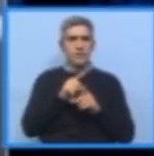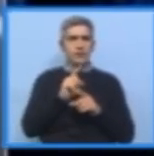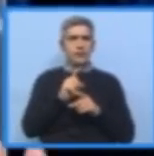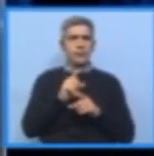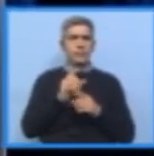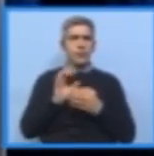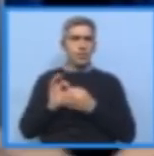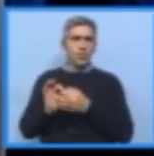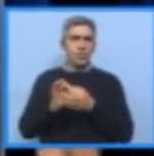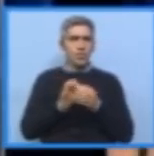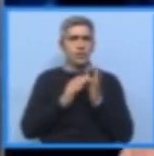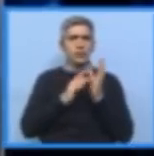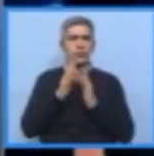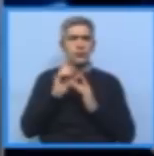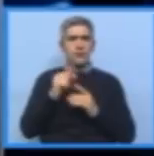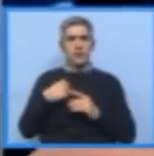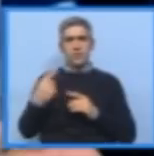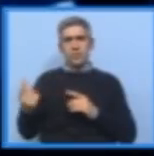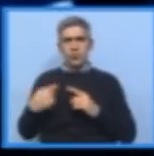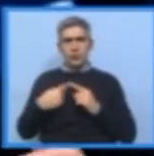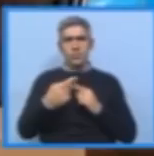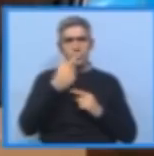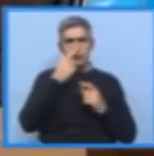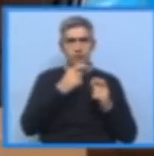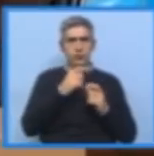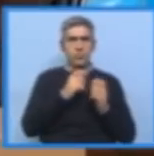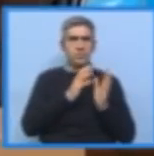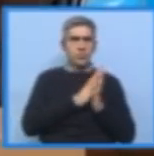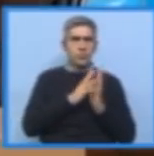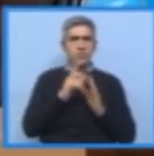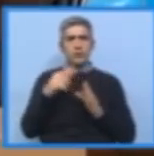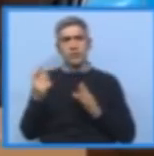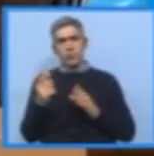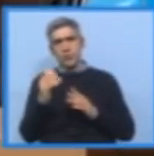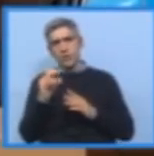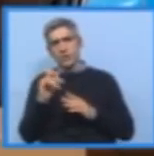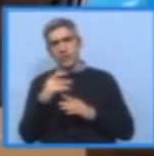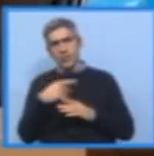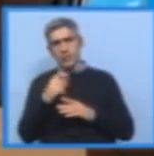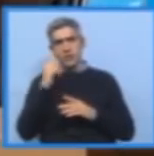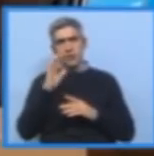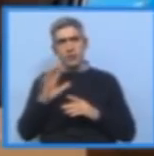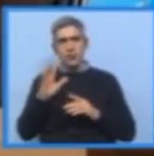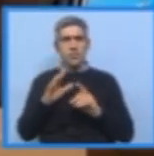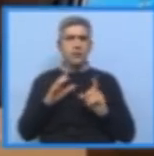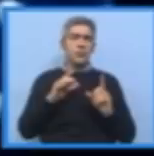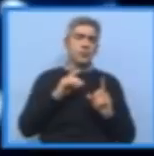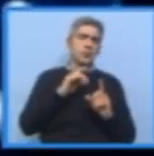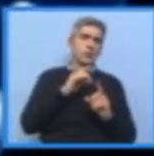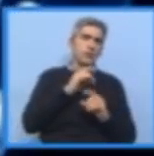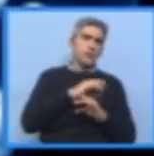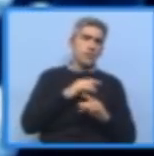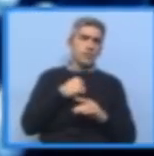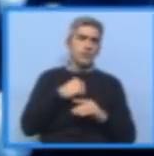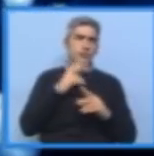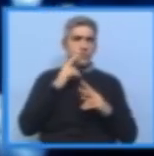que nos une não só com Jesus, mas uns com os outros. Tanto nas igrejas do Ocidente como do Oriente. Isso foi a minha descoberta pessoal do meu